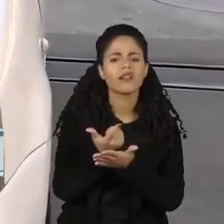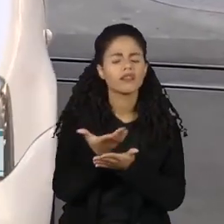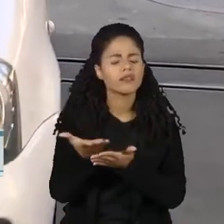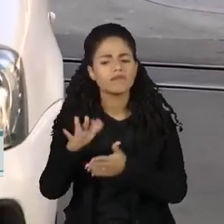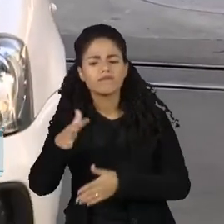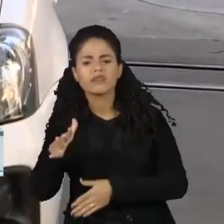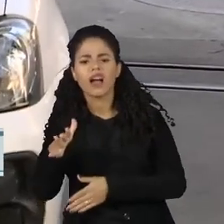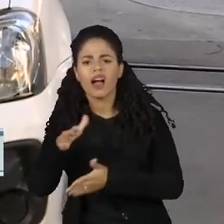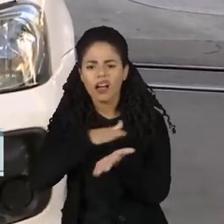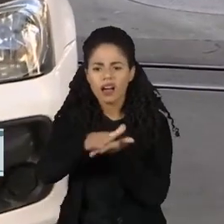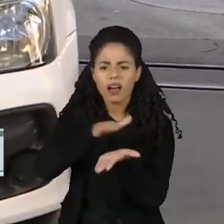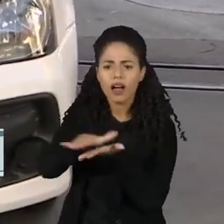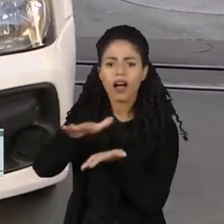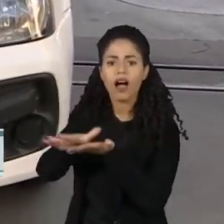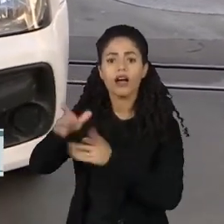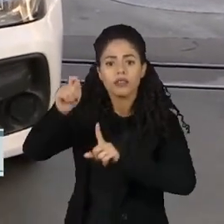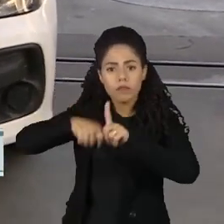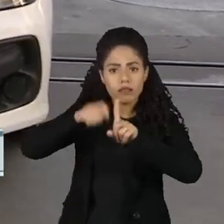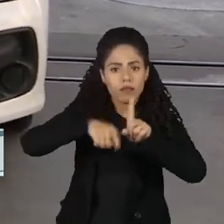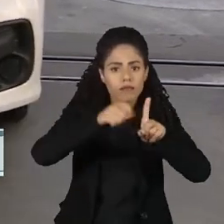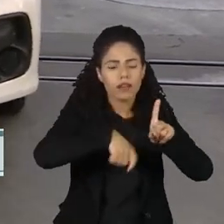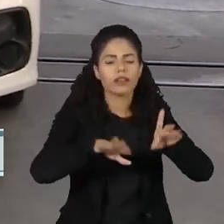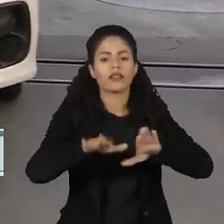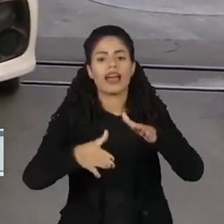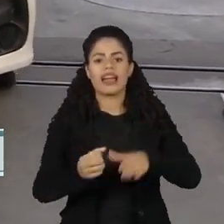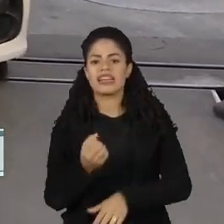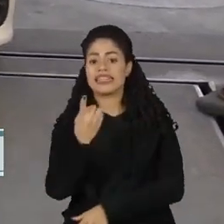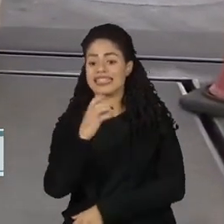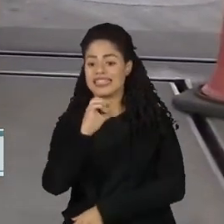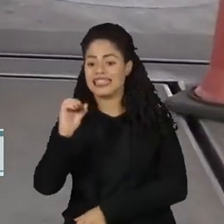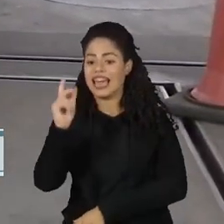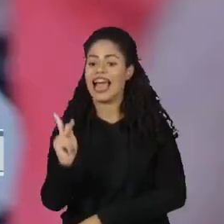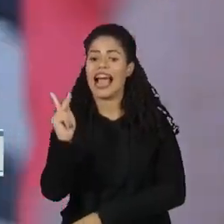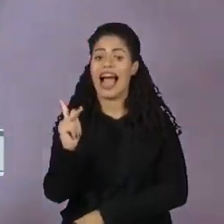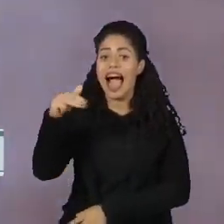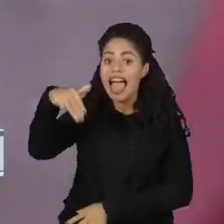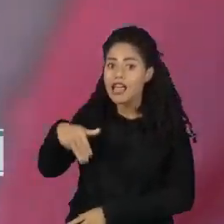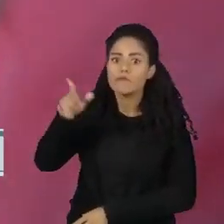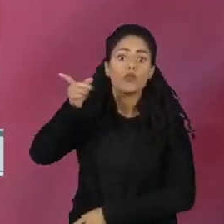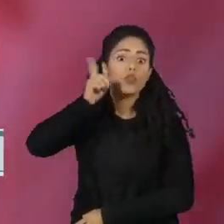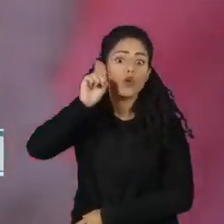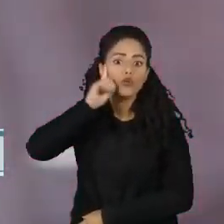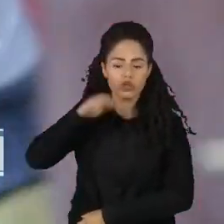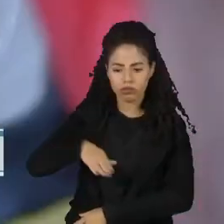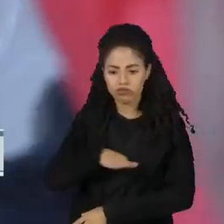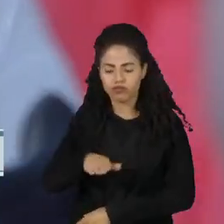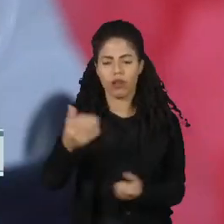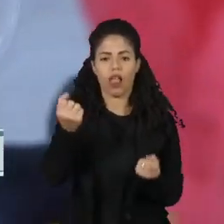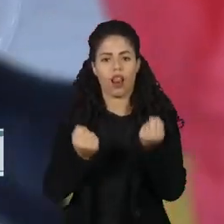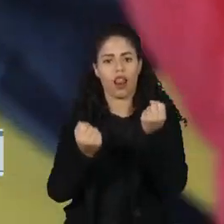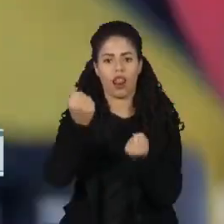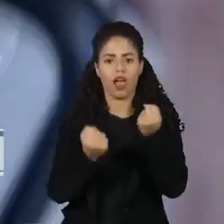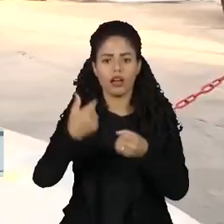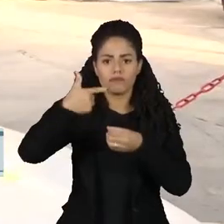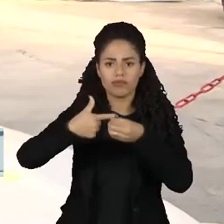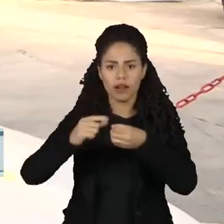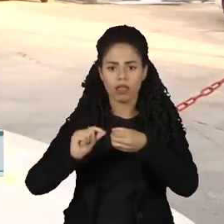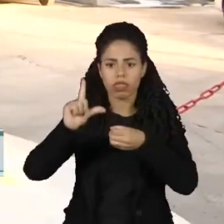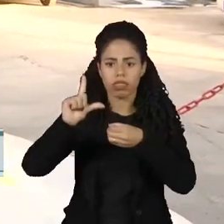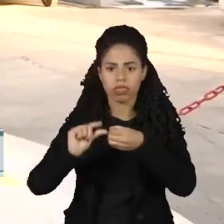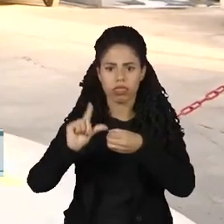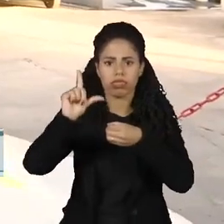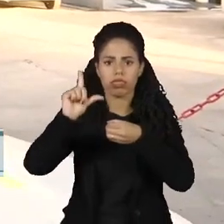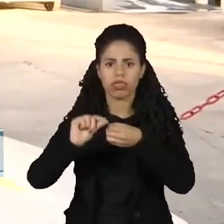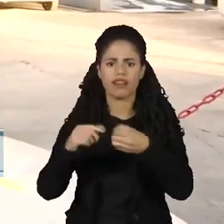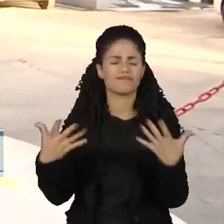combustível. Todos os dias, o carro dele roda mais de 100 quilômetros. Por isso, sobe e desce dos preços atrapalha.